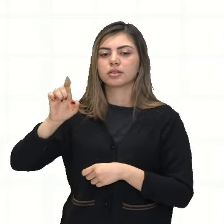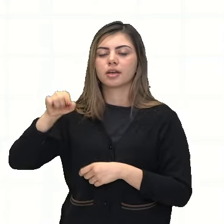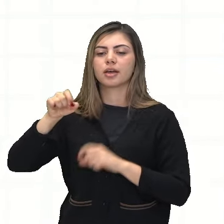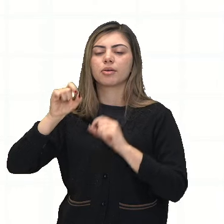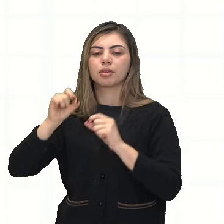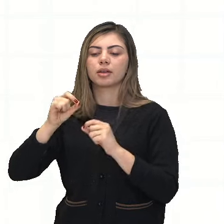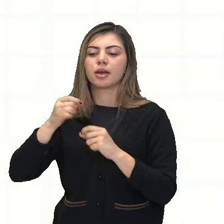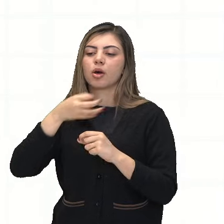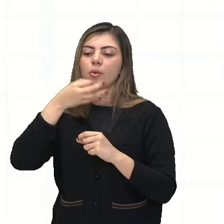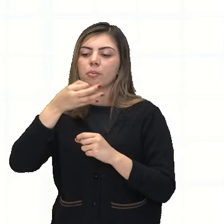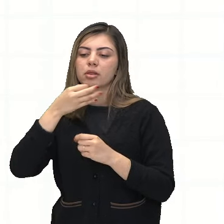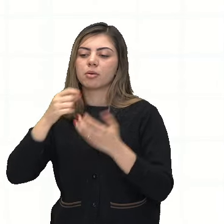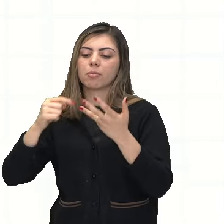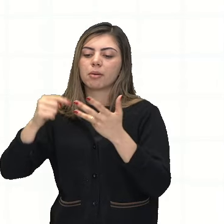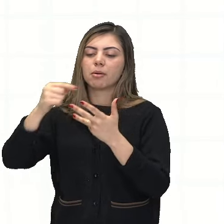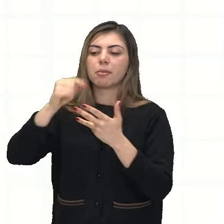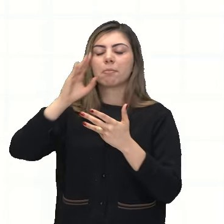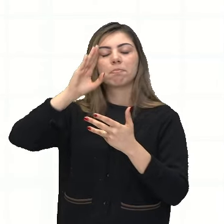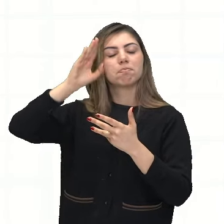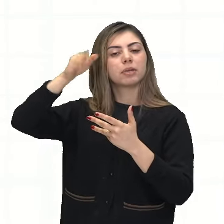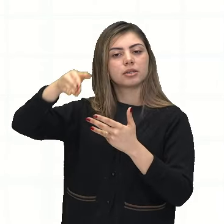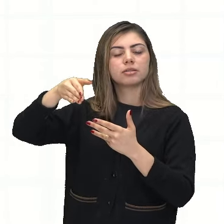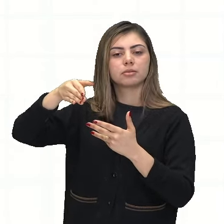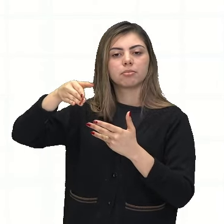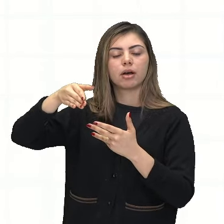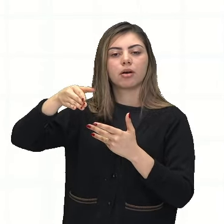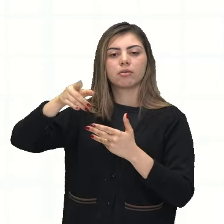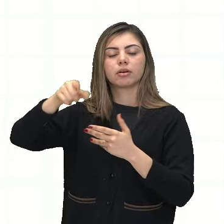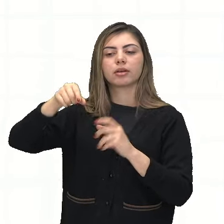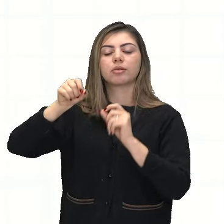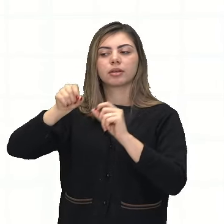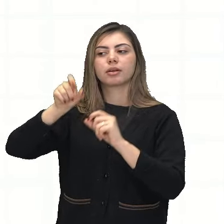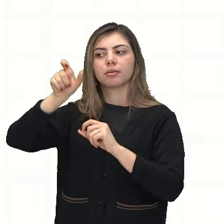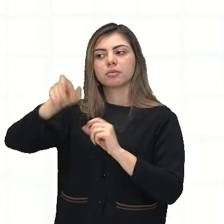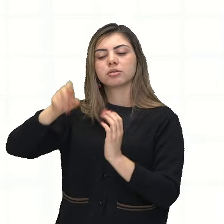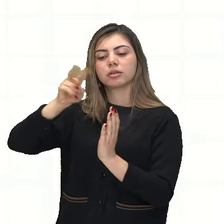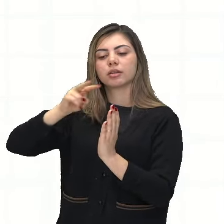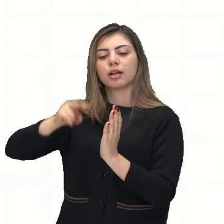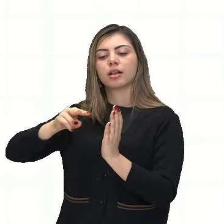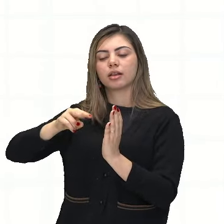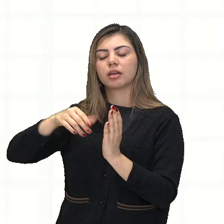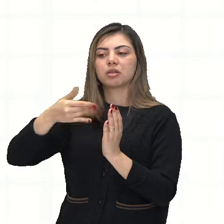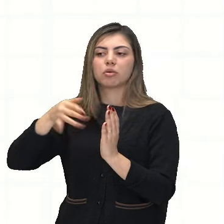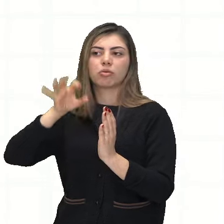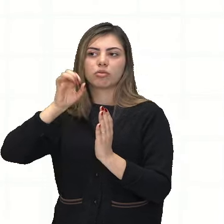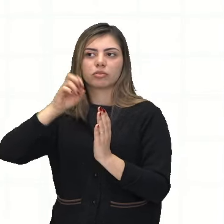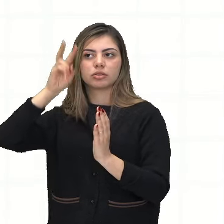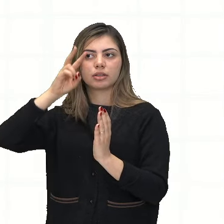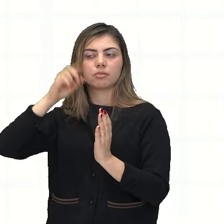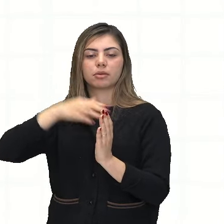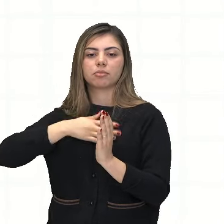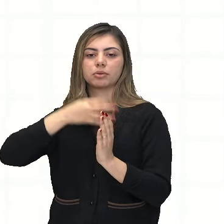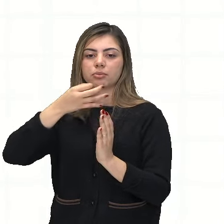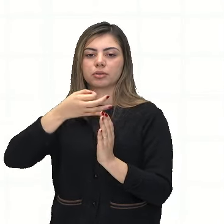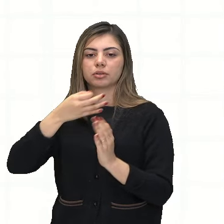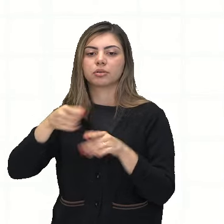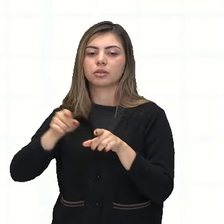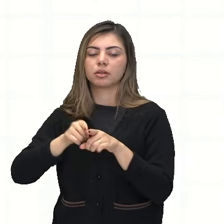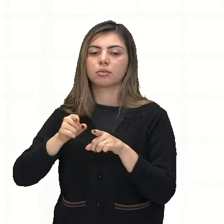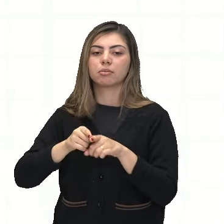é aquilo que você quer que o leitor ou o seu ouvinte lembre do que você falou a reafirmação da